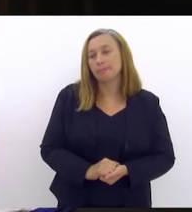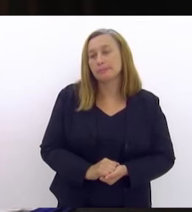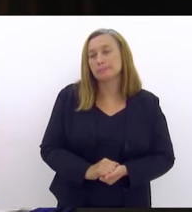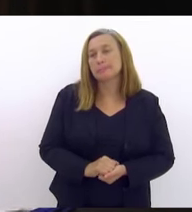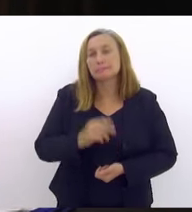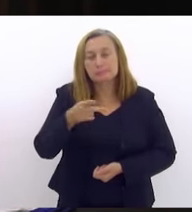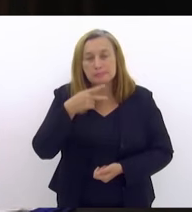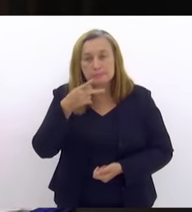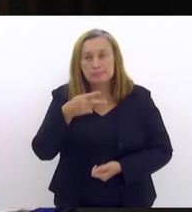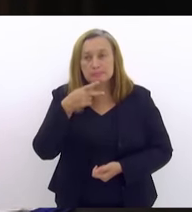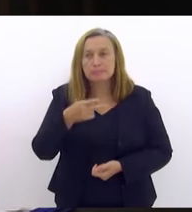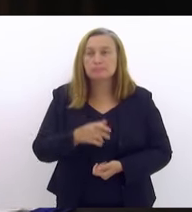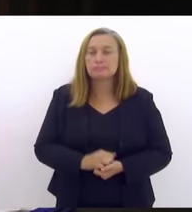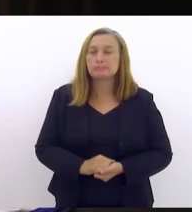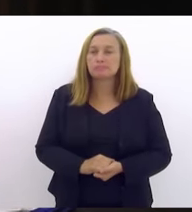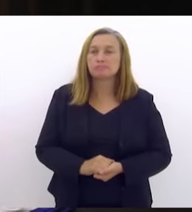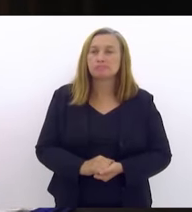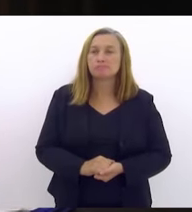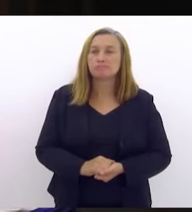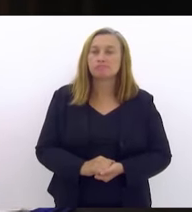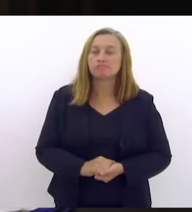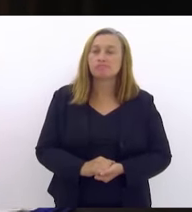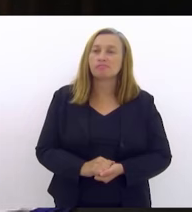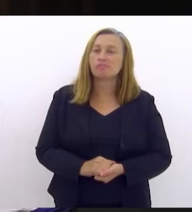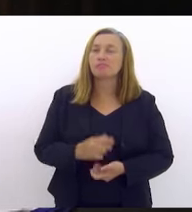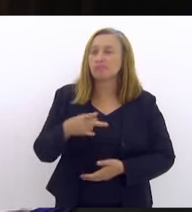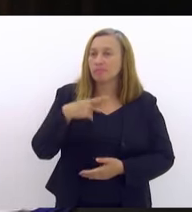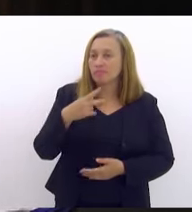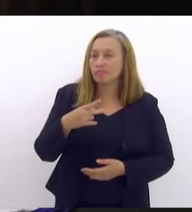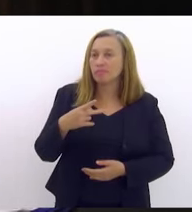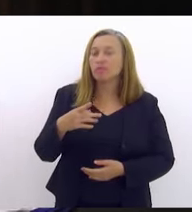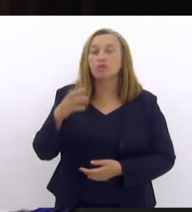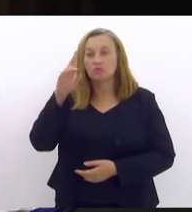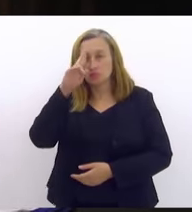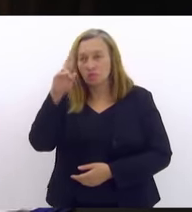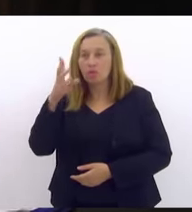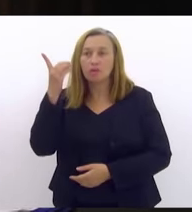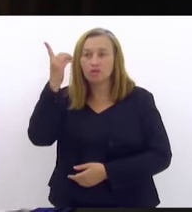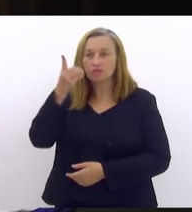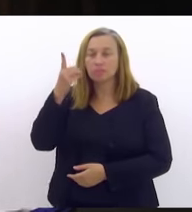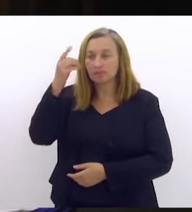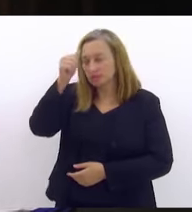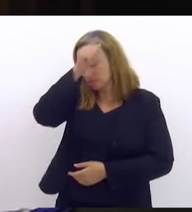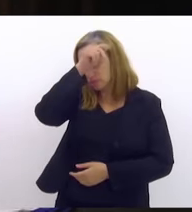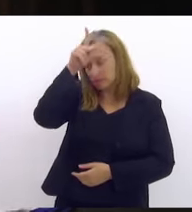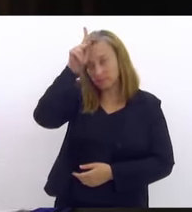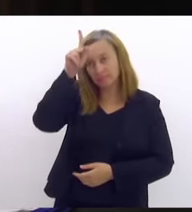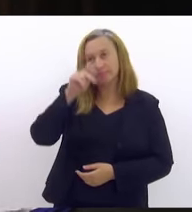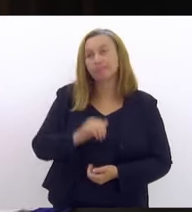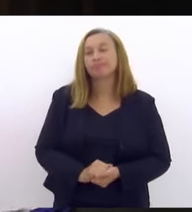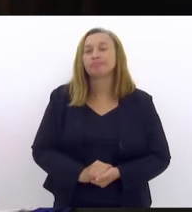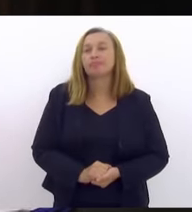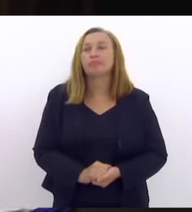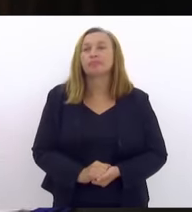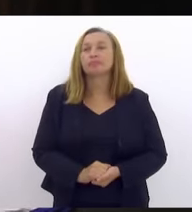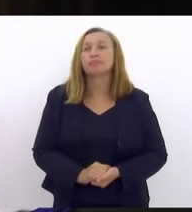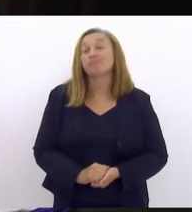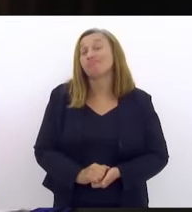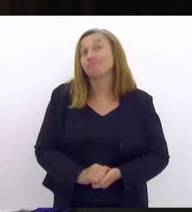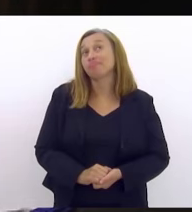Dizer que muito falaram que o senhor era um deputado municipal